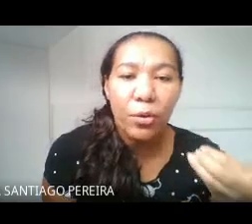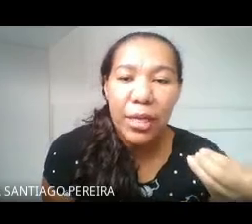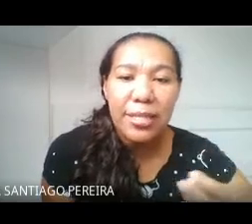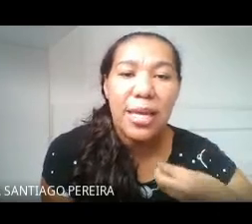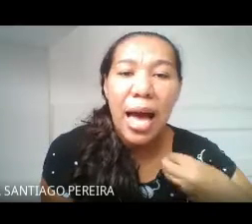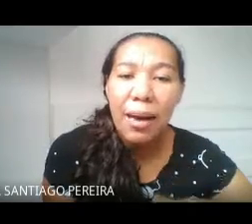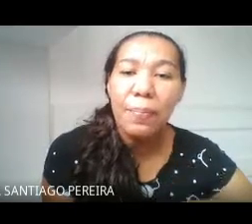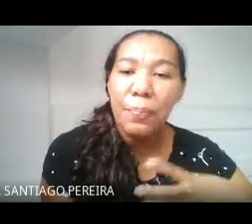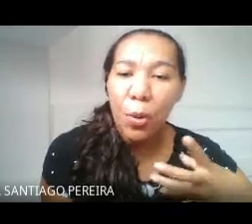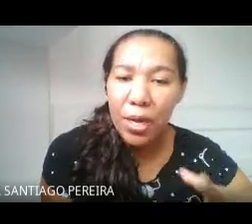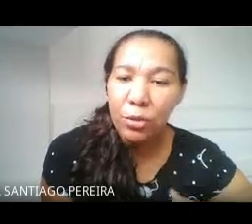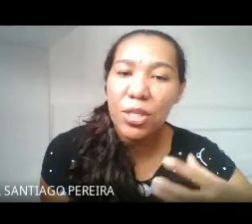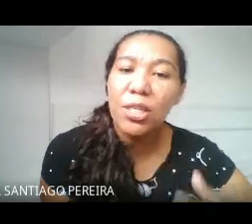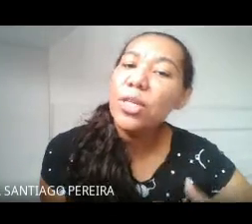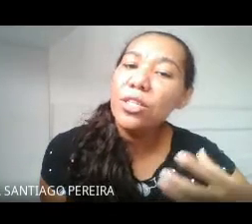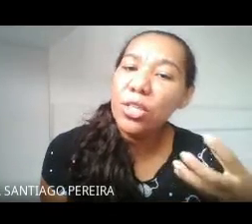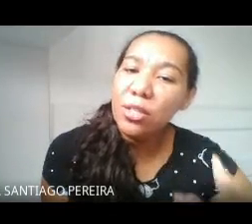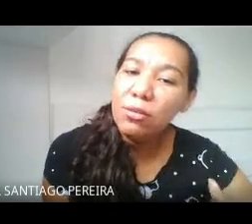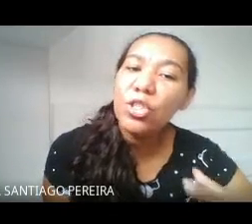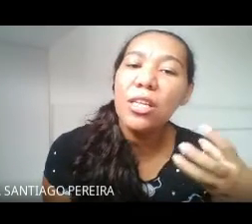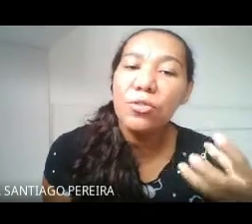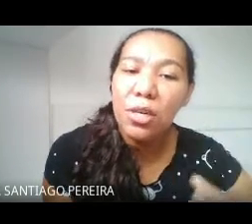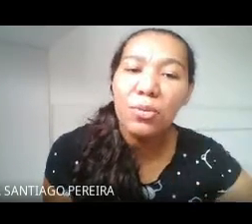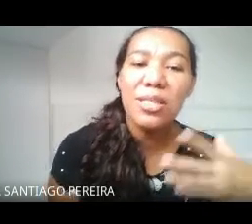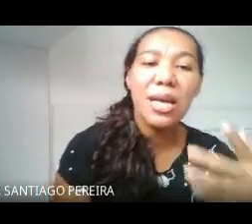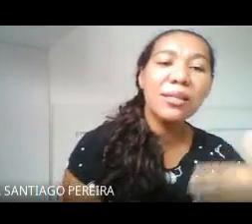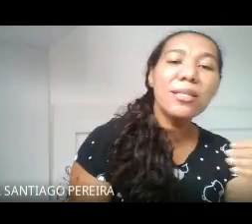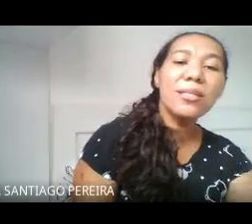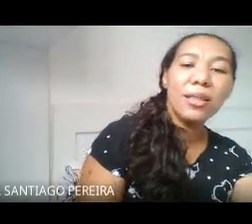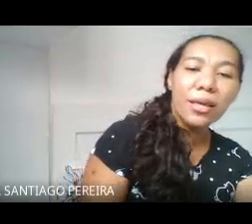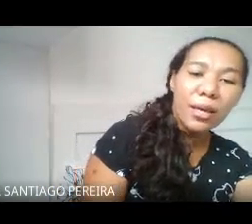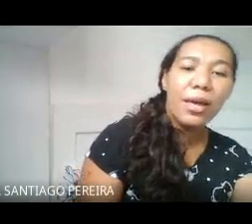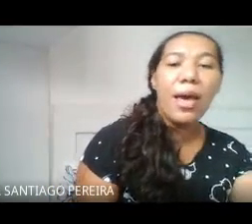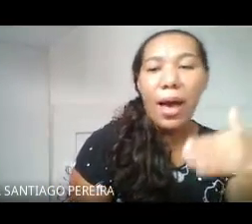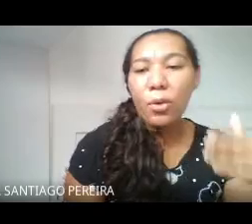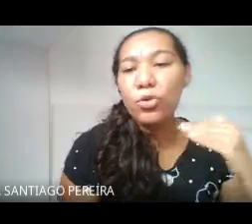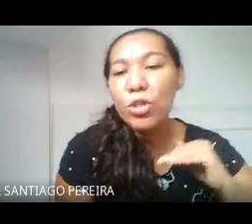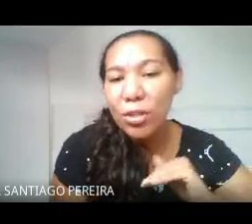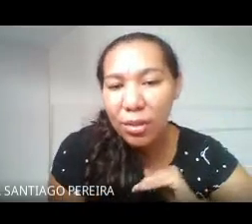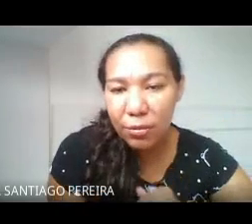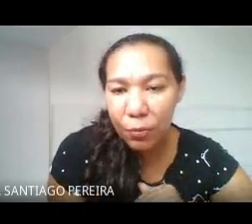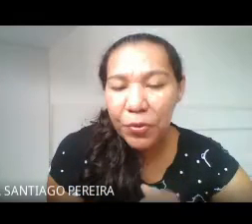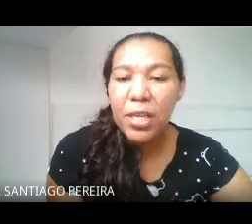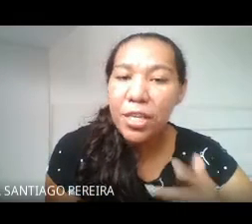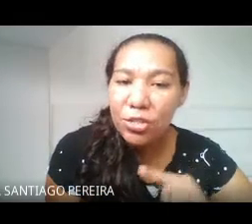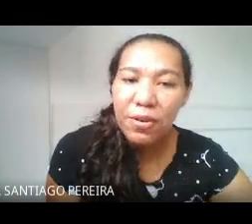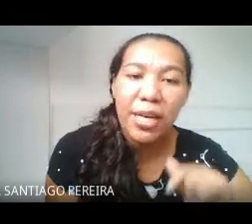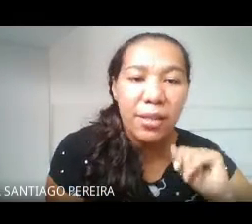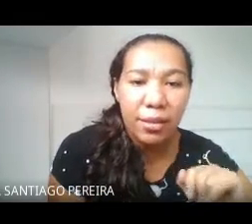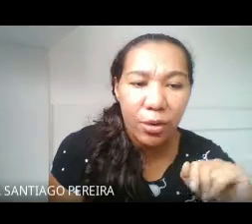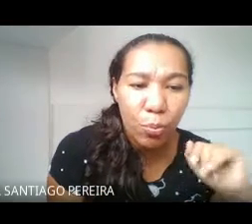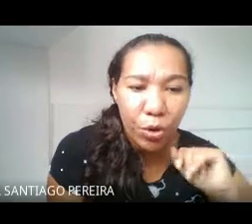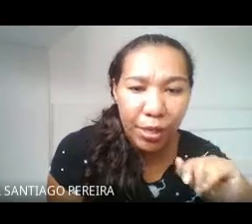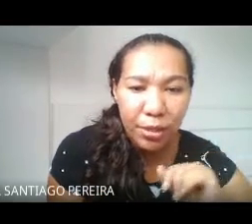O que acontece? Há momentos em que os adjetivos eles vão se anteceder ao substantivo. E a gente